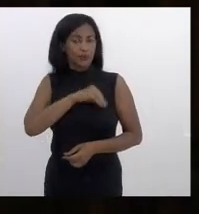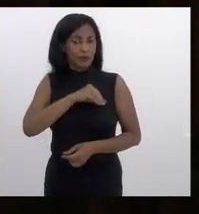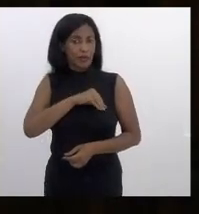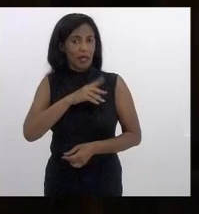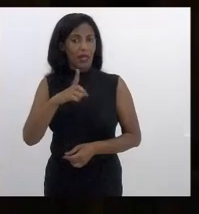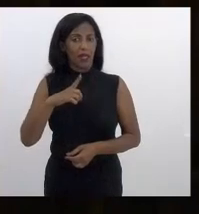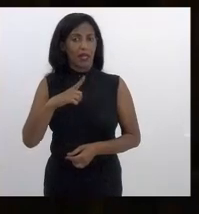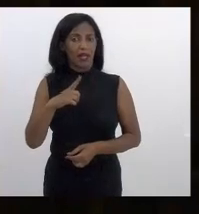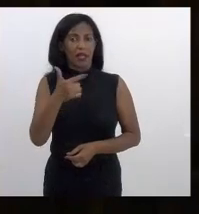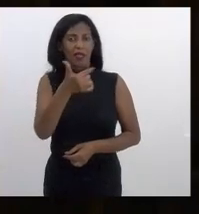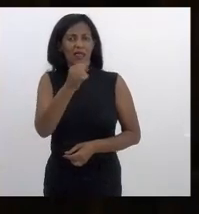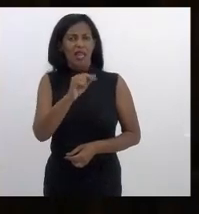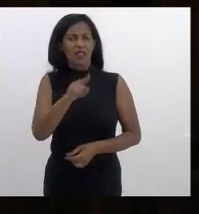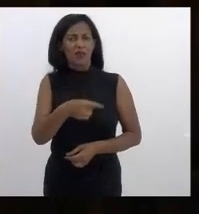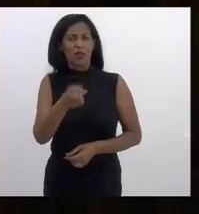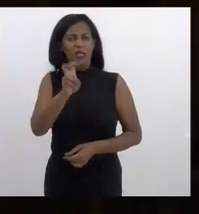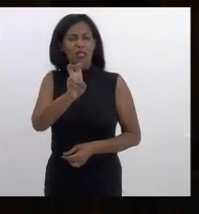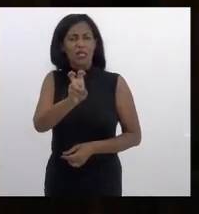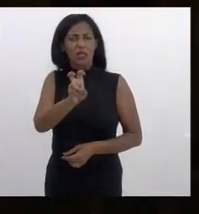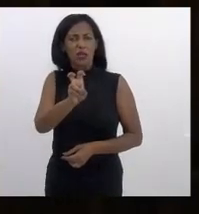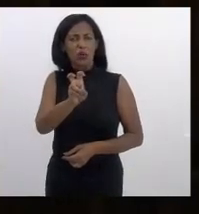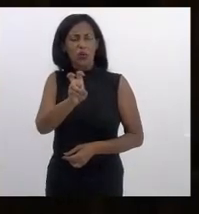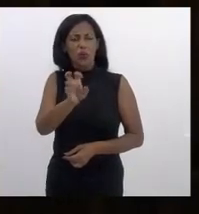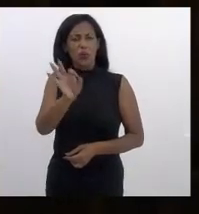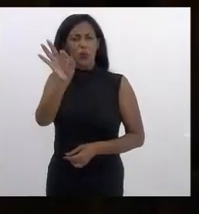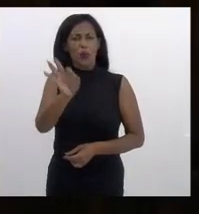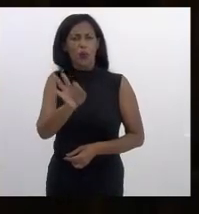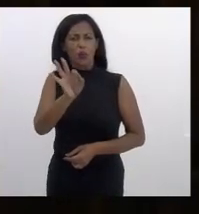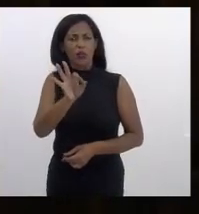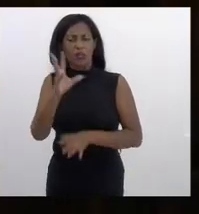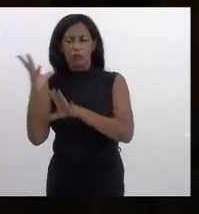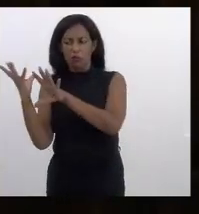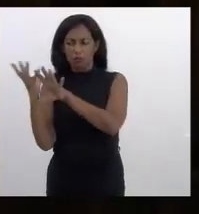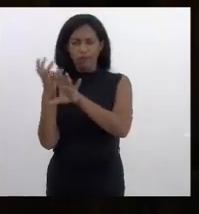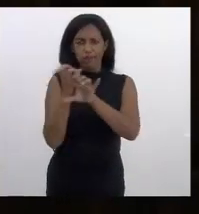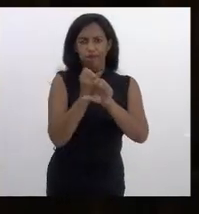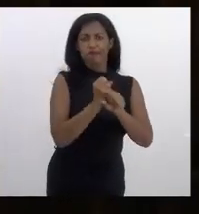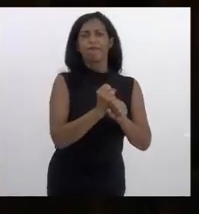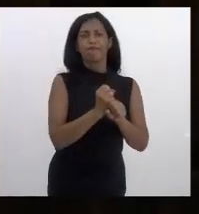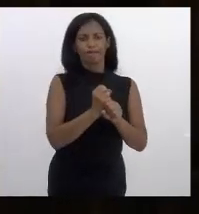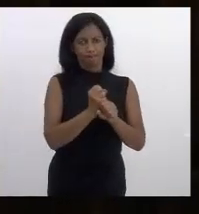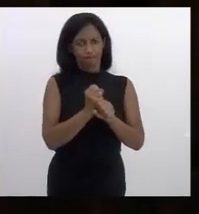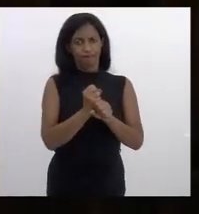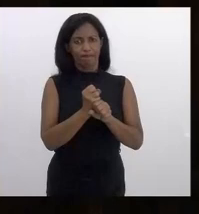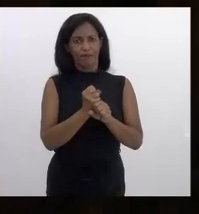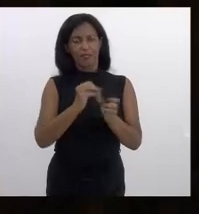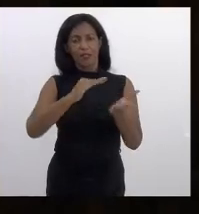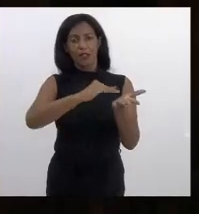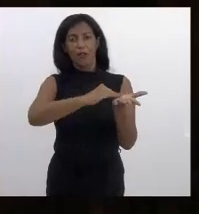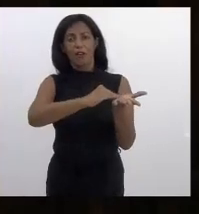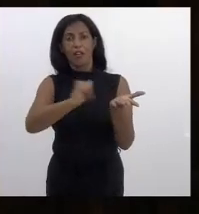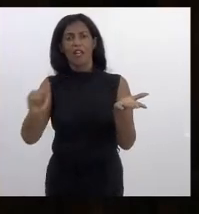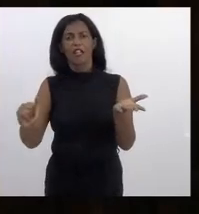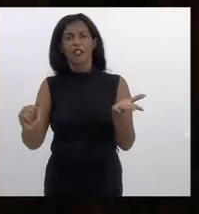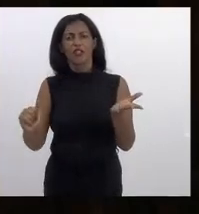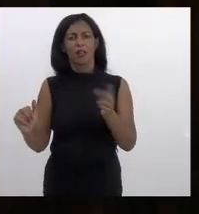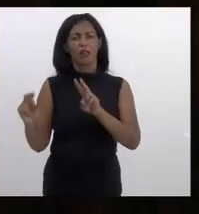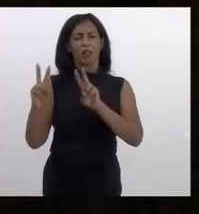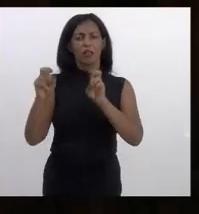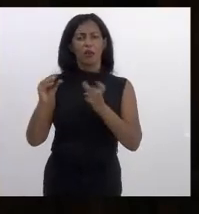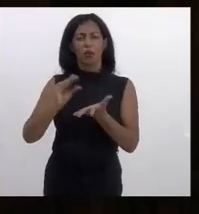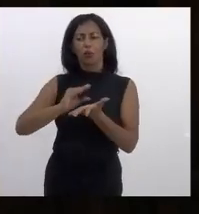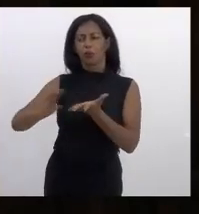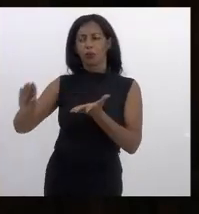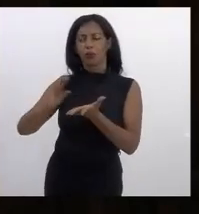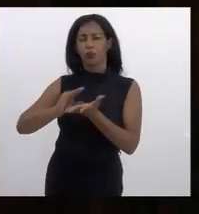ela tem a 10,5 por cento da totalidade dos seus vencimentos tá sendo retirados a título de